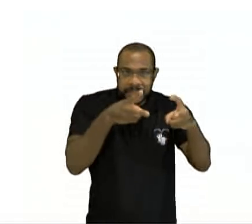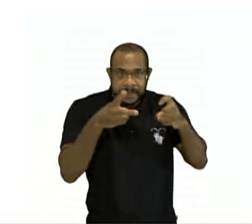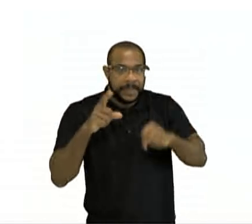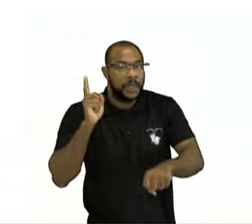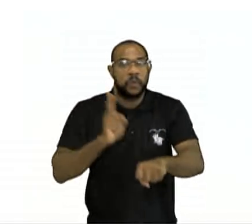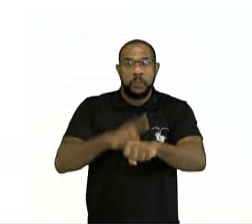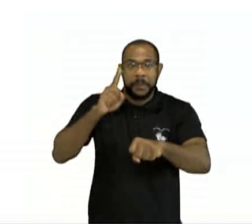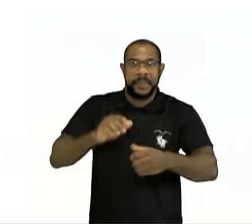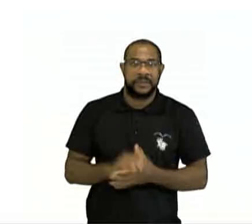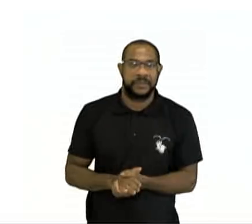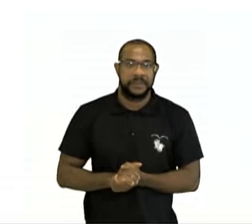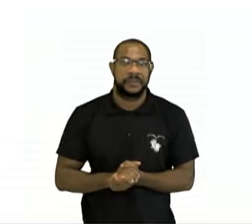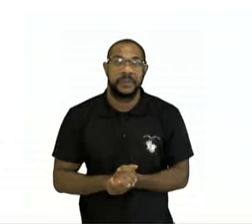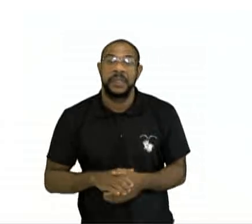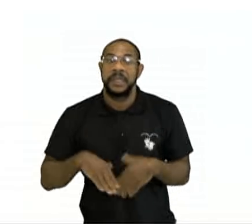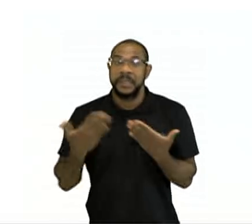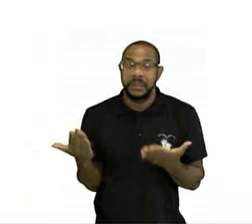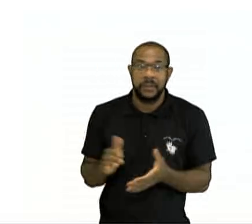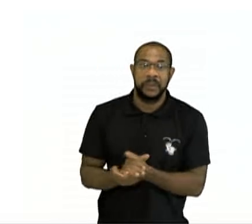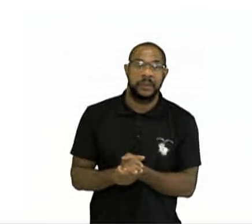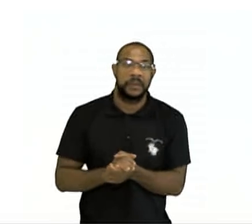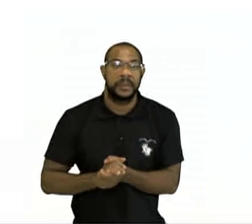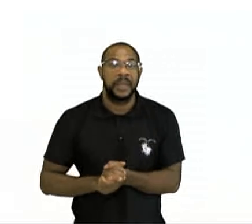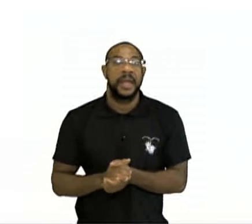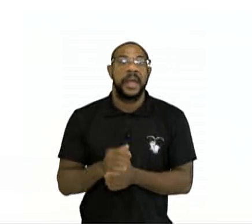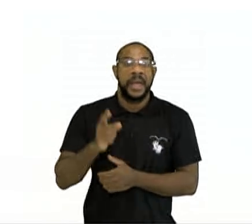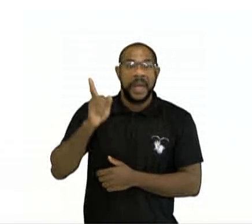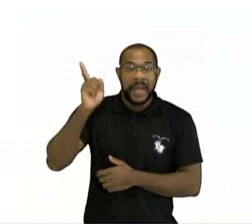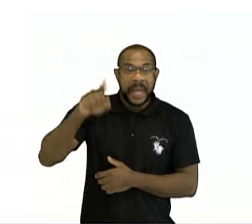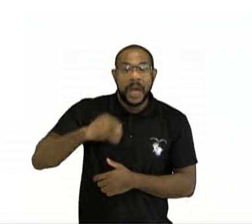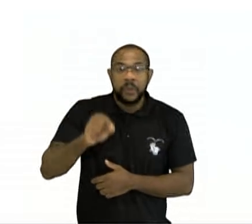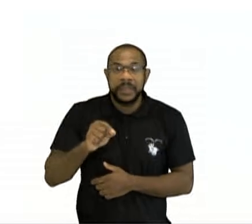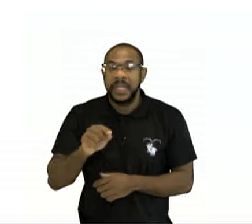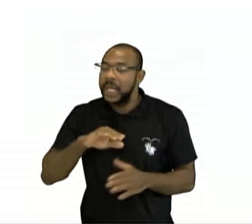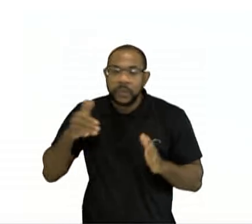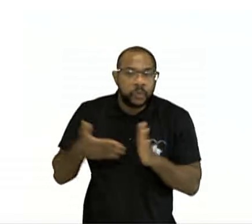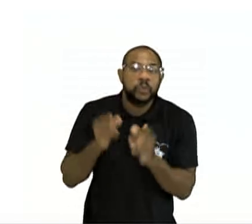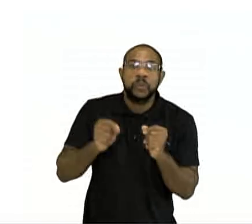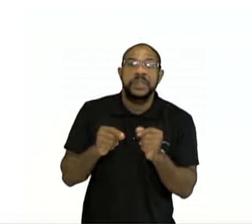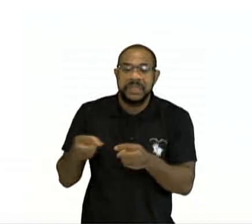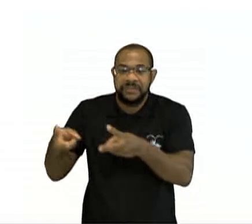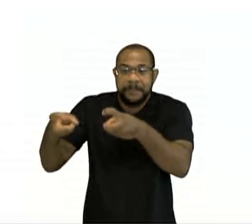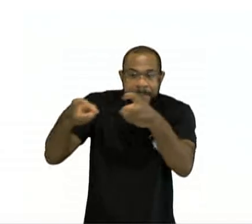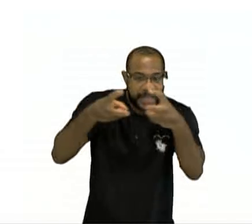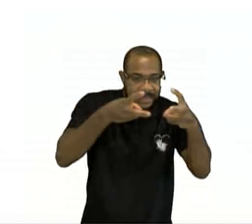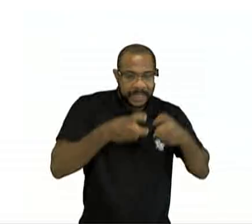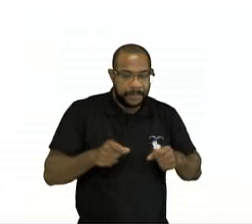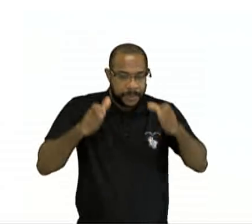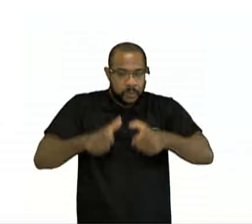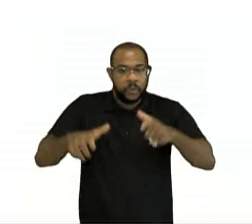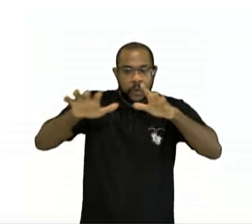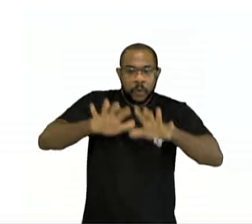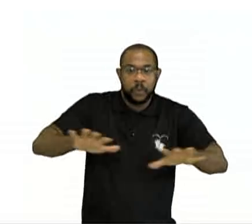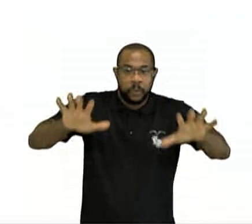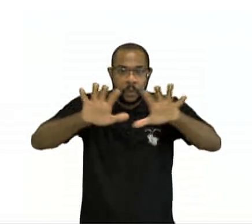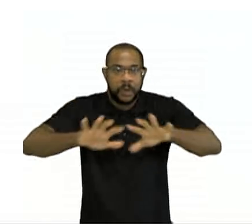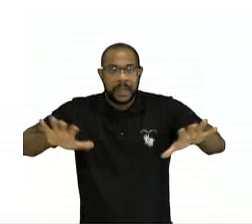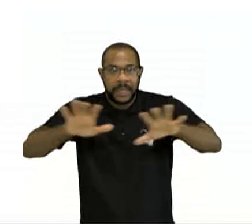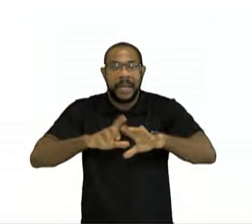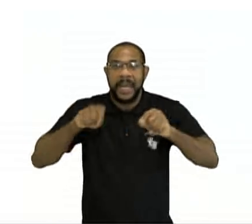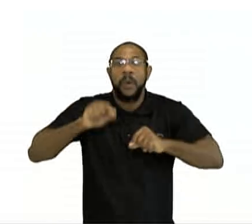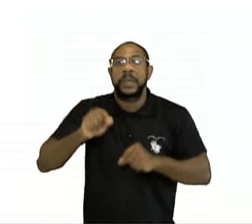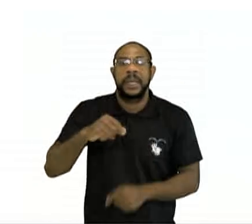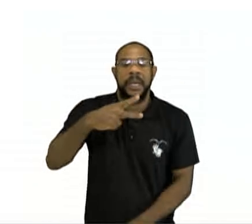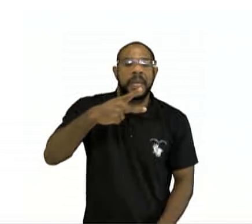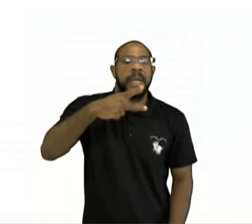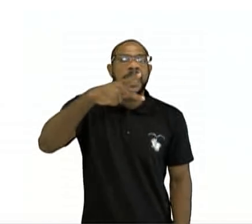sabem, então só relembrando ali. Os aspectos perceptíveis do espaço geográfico, eu digo que são